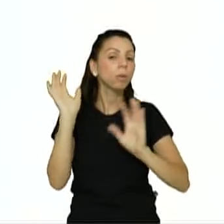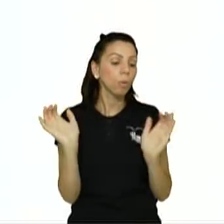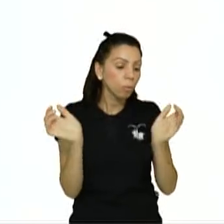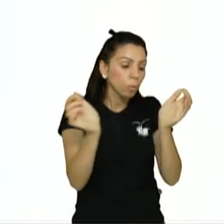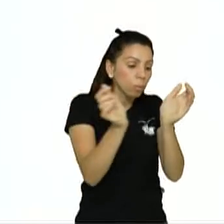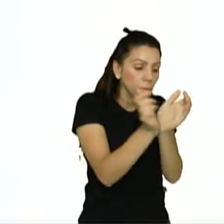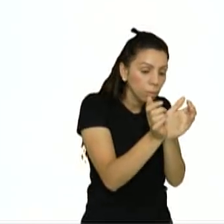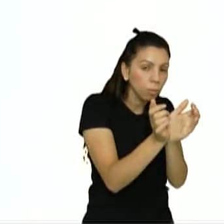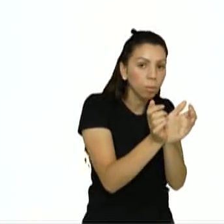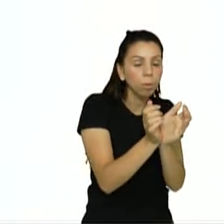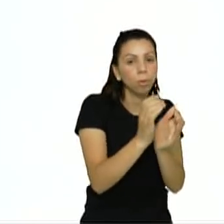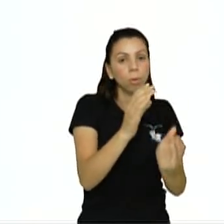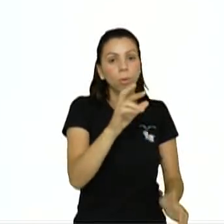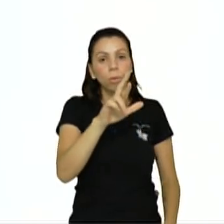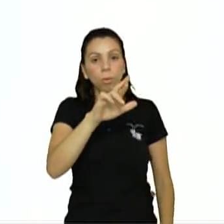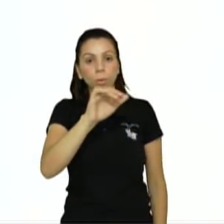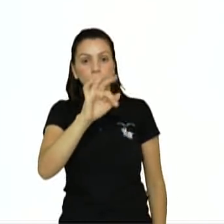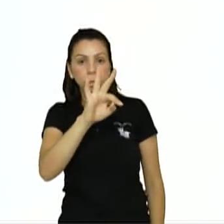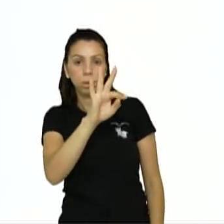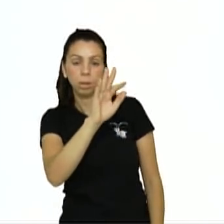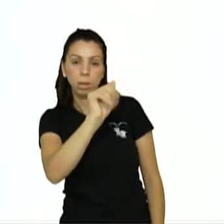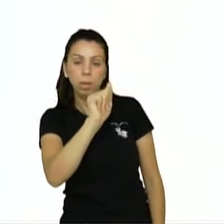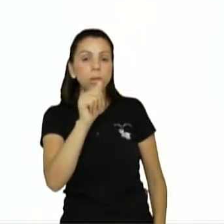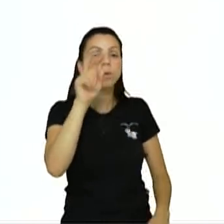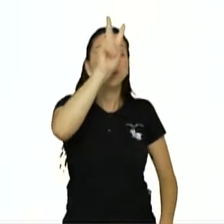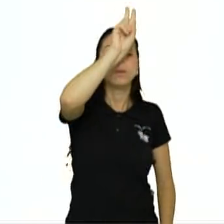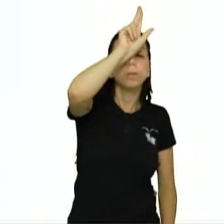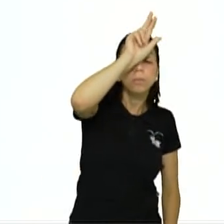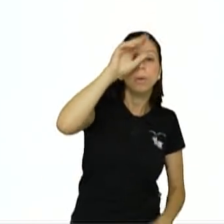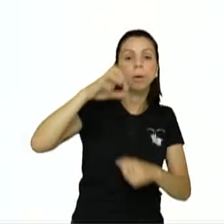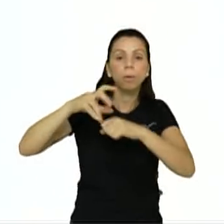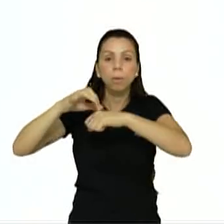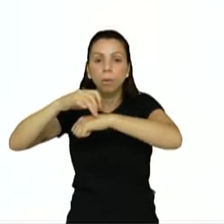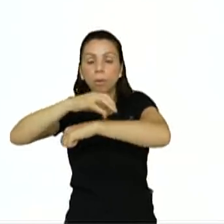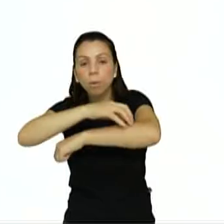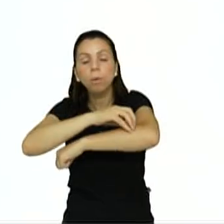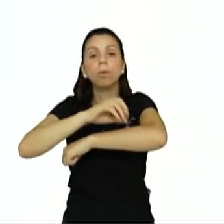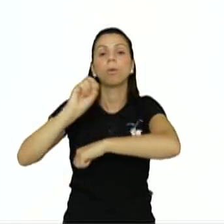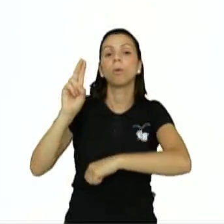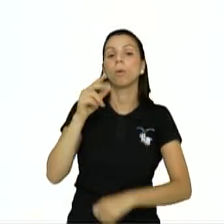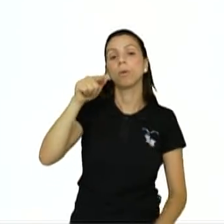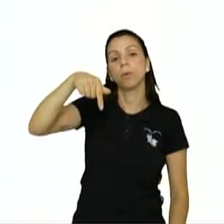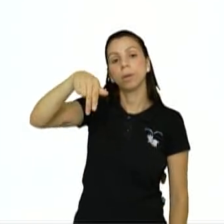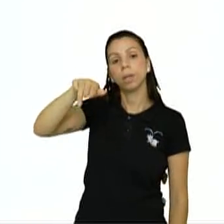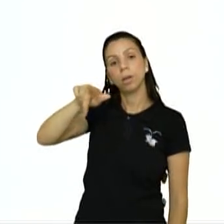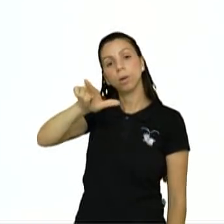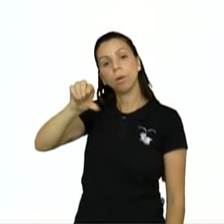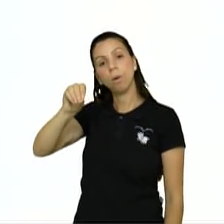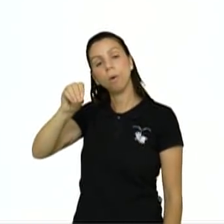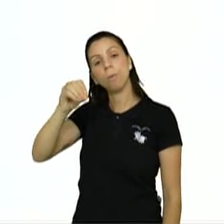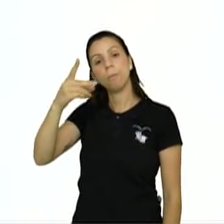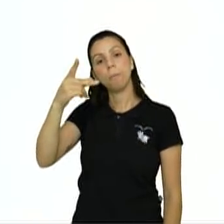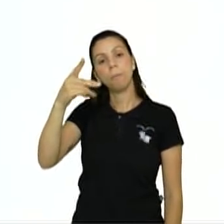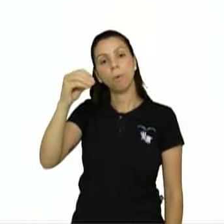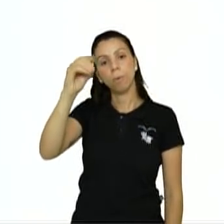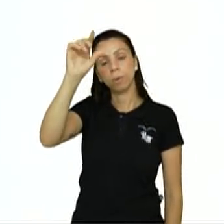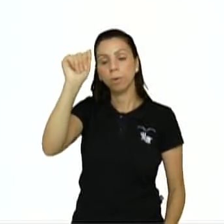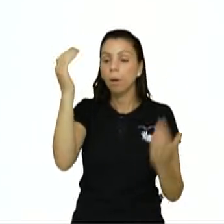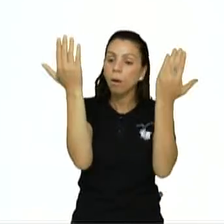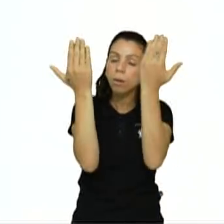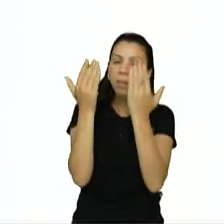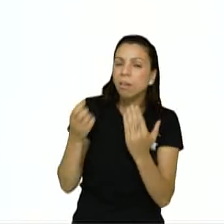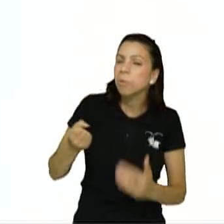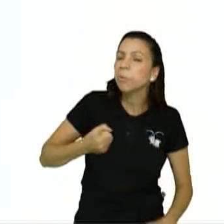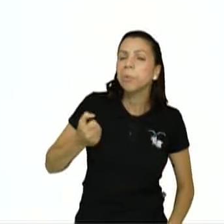pertence ao grupo dos crustáceos, insetos, aracnídeos, diplópodes ou quilópodes é analisar o número de